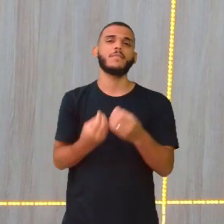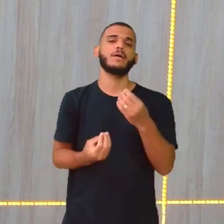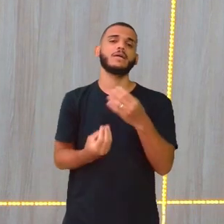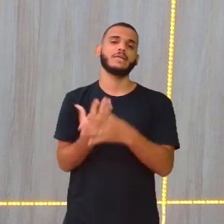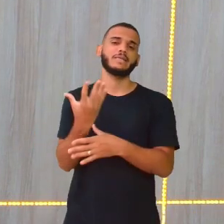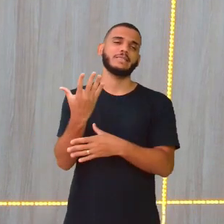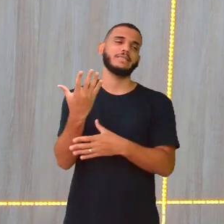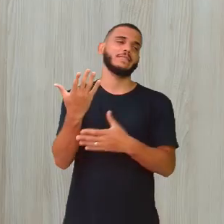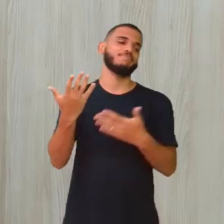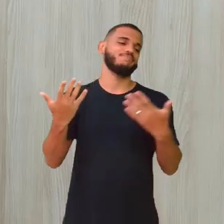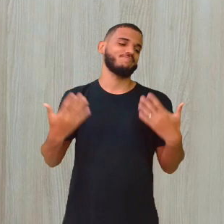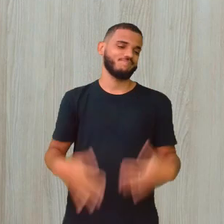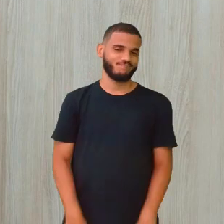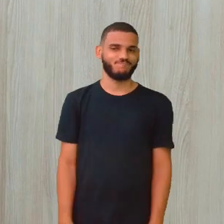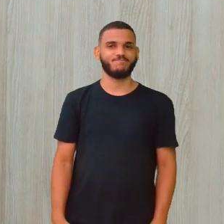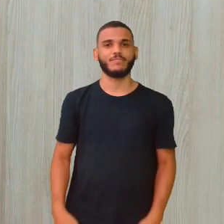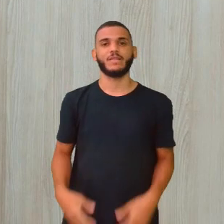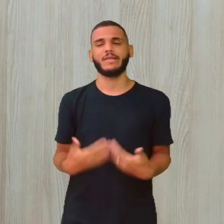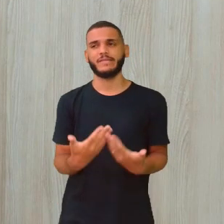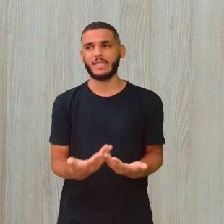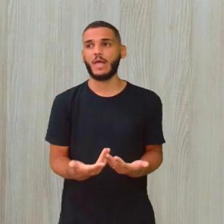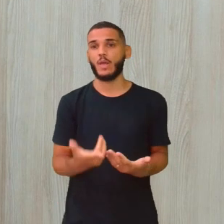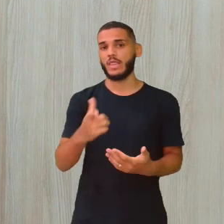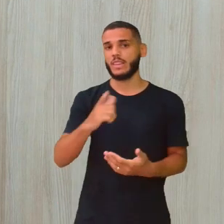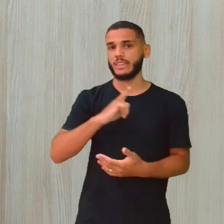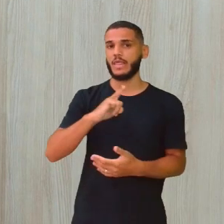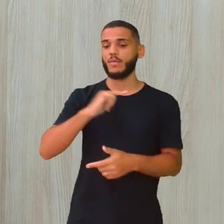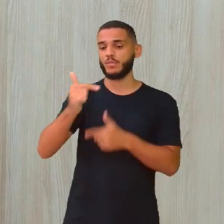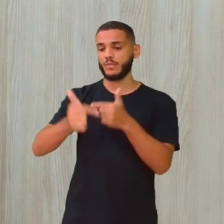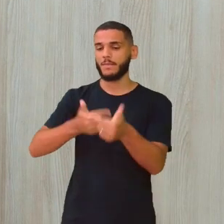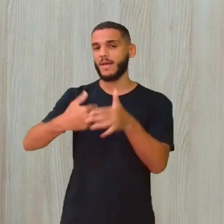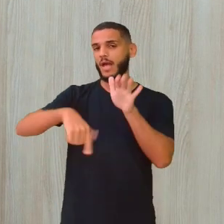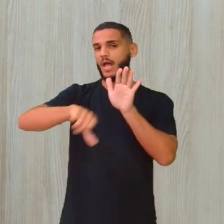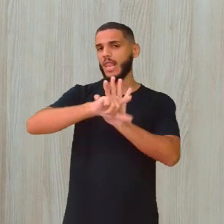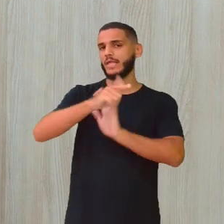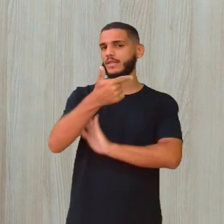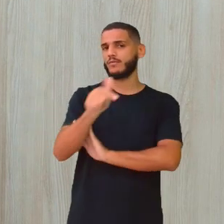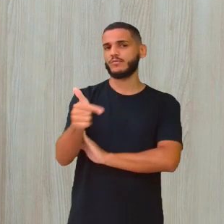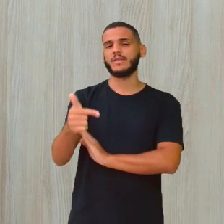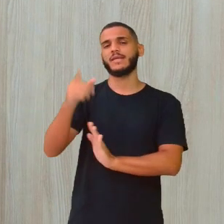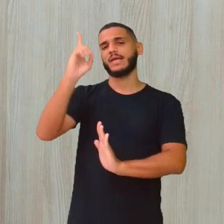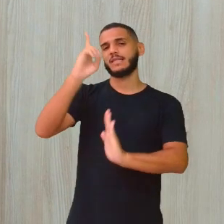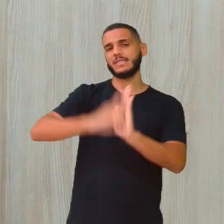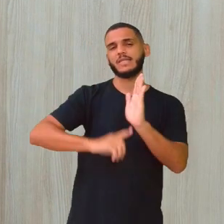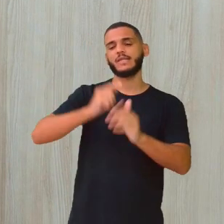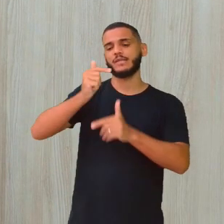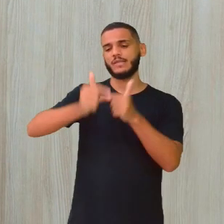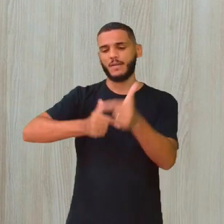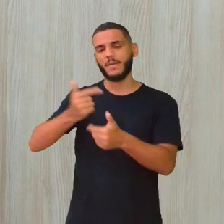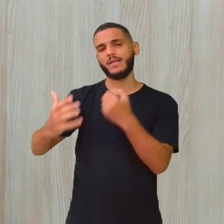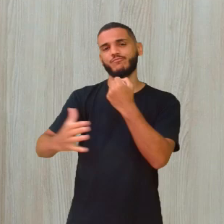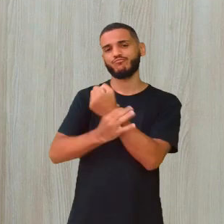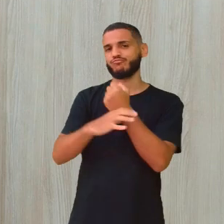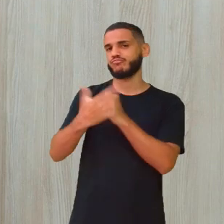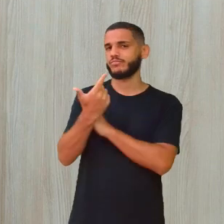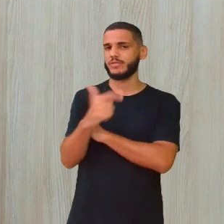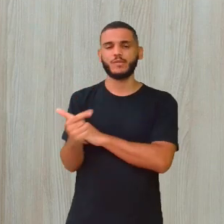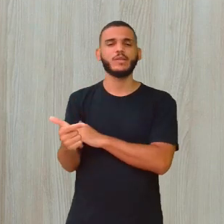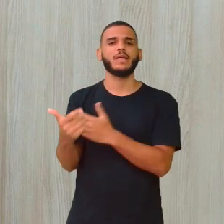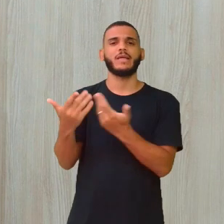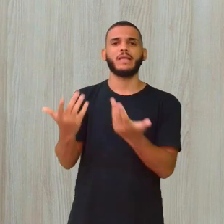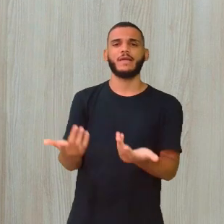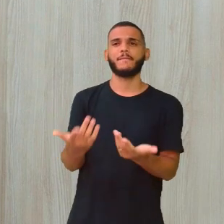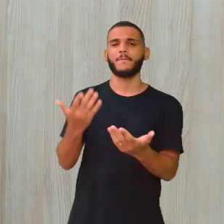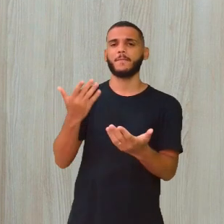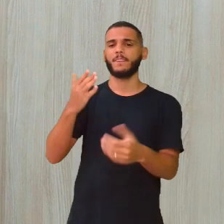até recentemente não havia nem Uma legislação. Uma legislação, né? Direitos trabalhistas assegurados. Então, a partir do momento em que